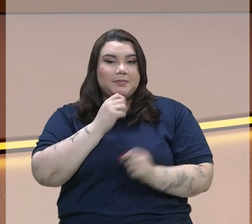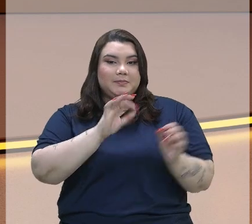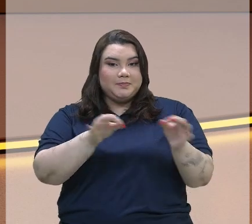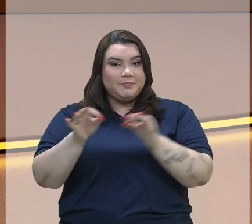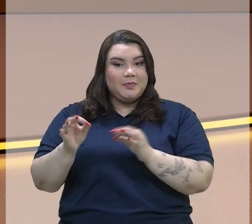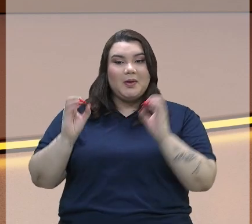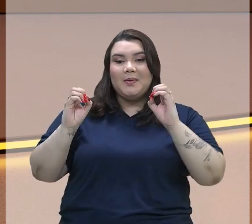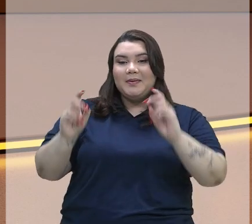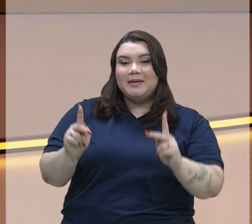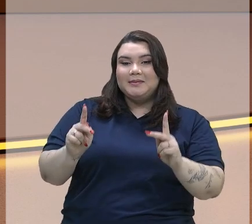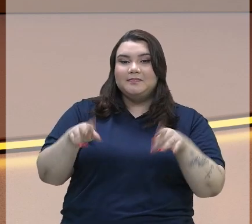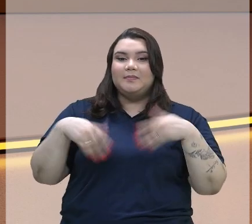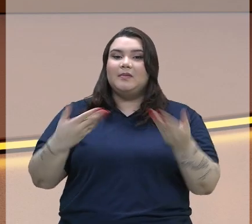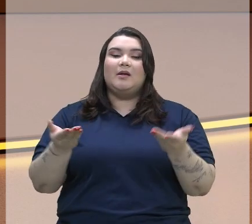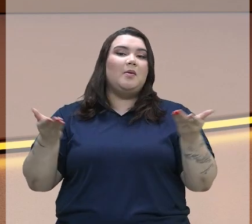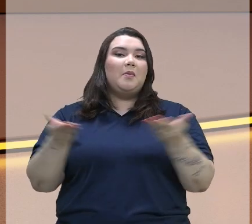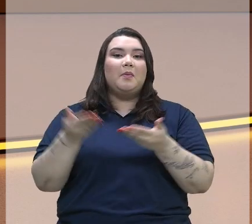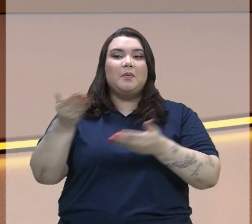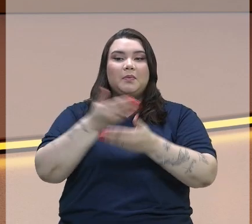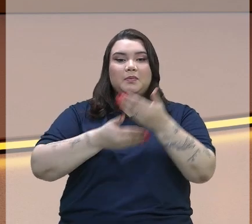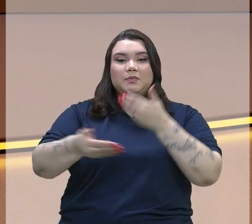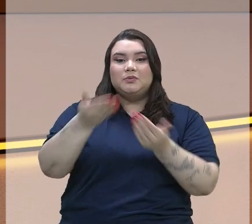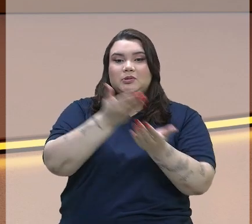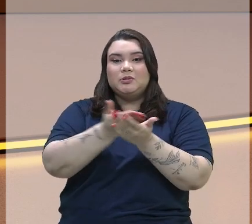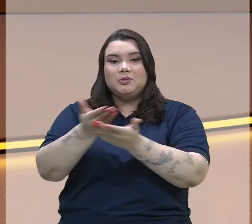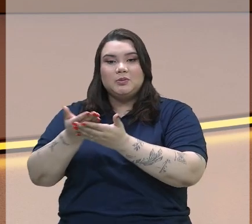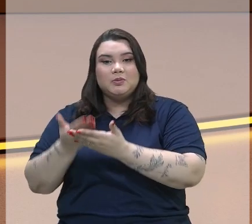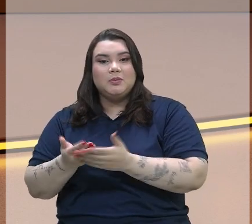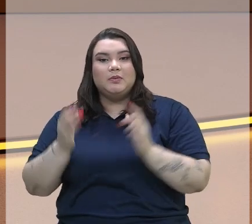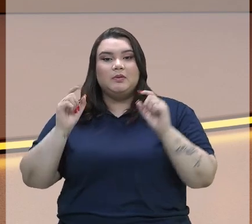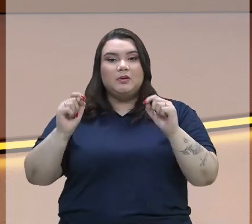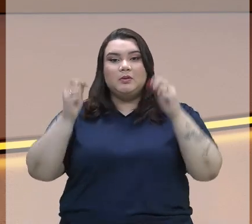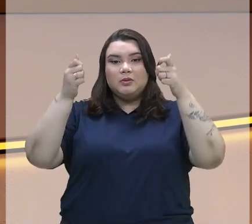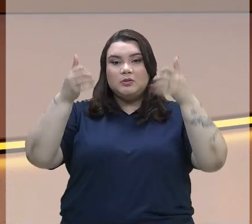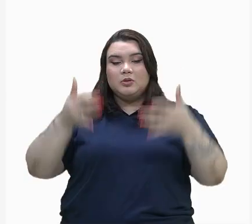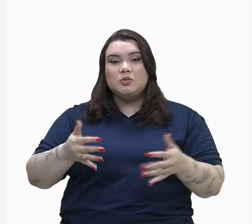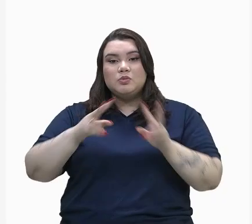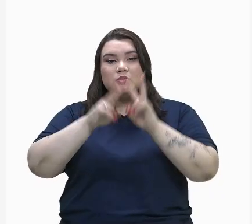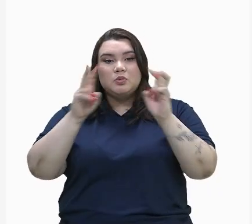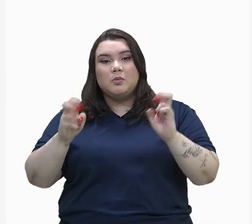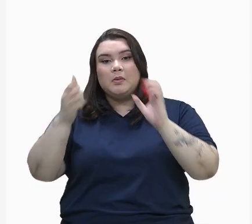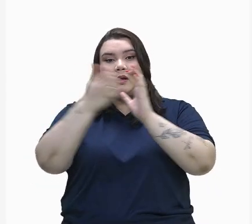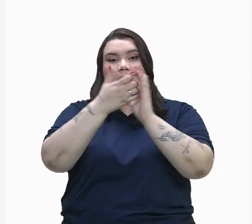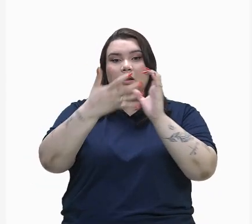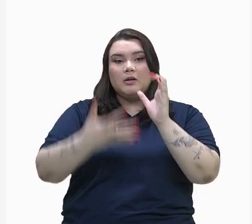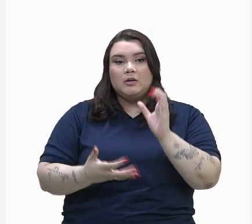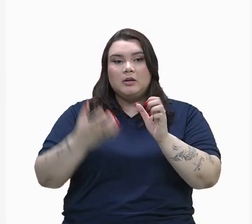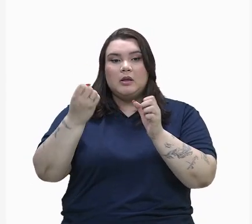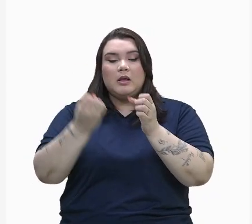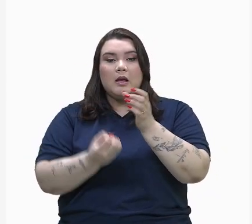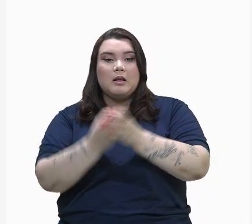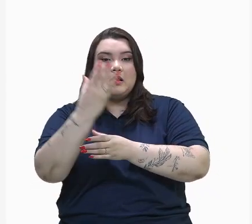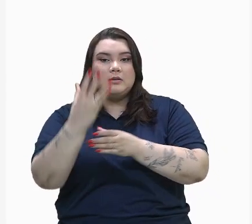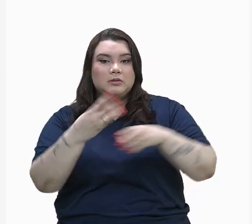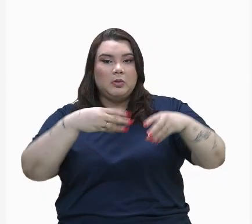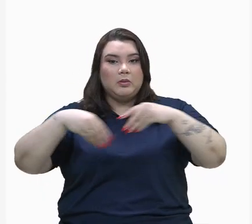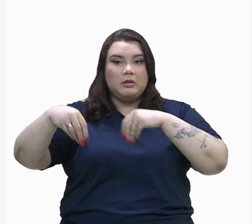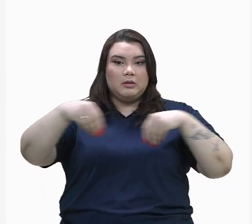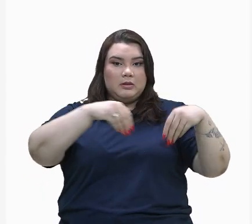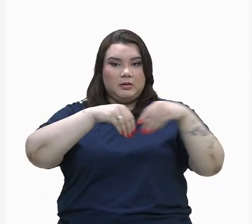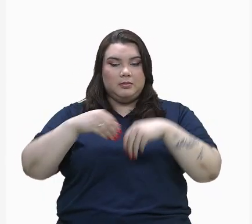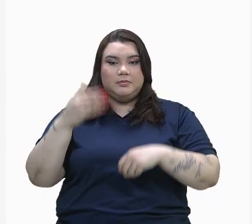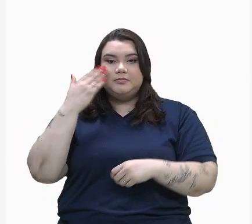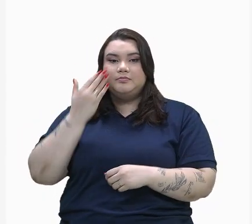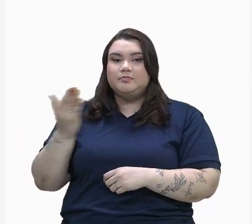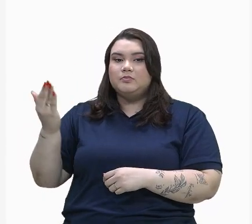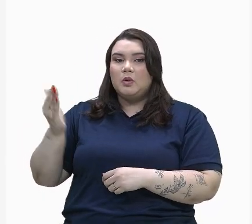Tudo bem? A gente vai dar continuidade, a partir desse momento a gente vai tratar dos fatores de formação dos solos, certo? Bem, a